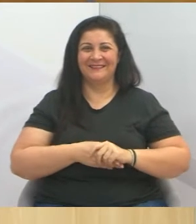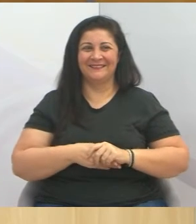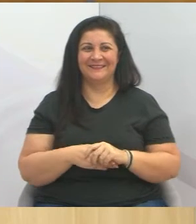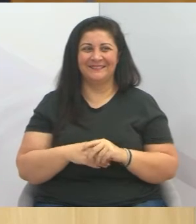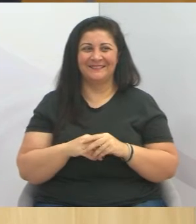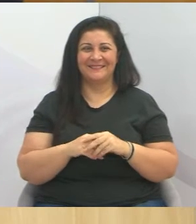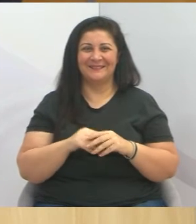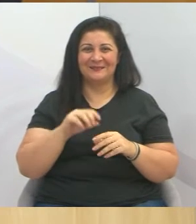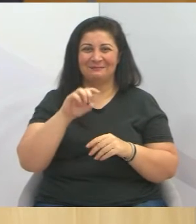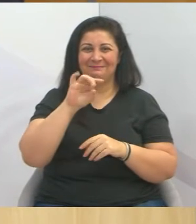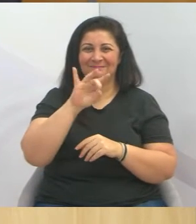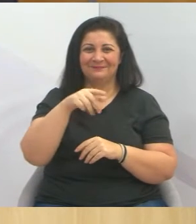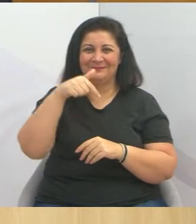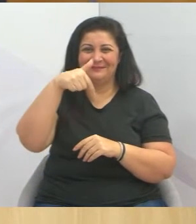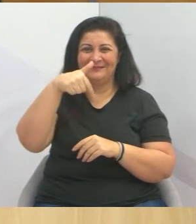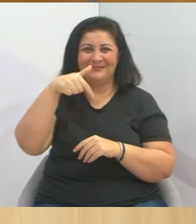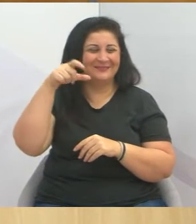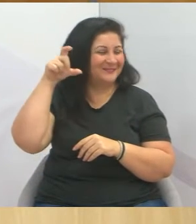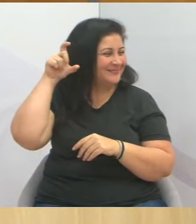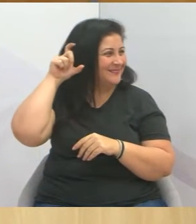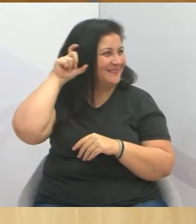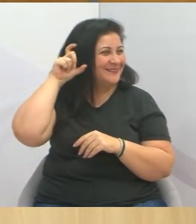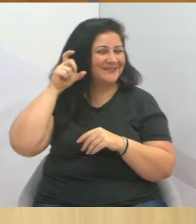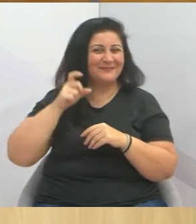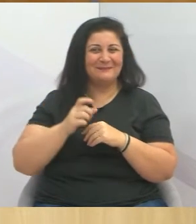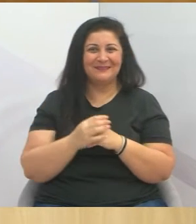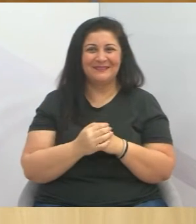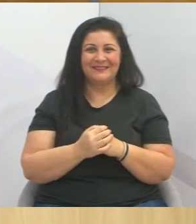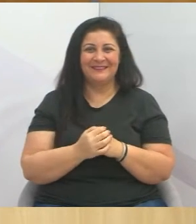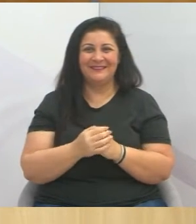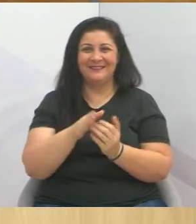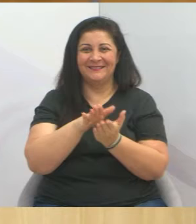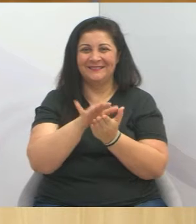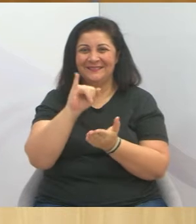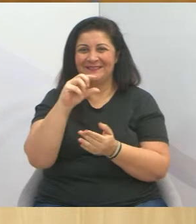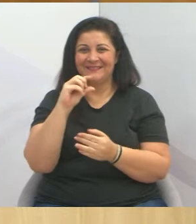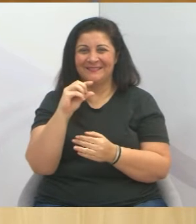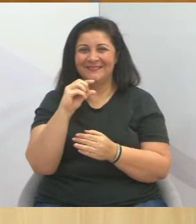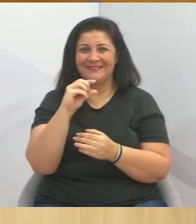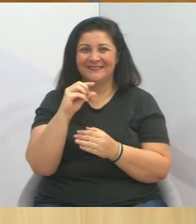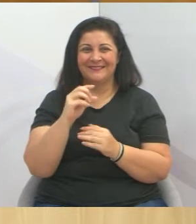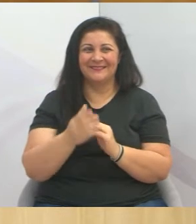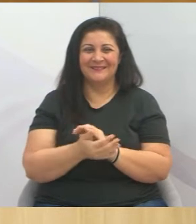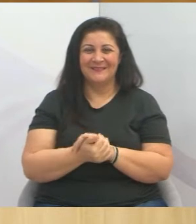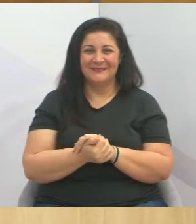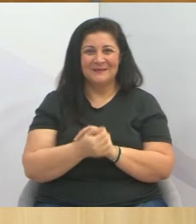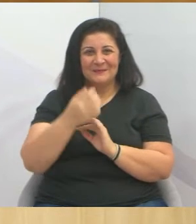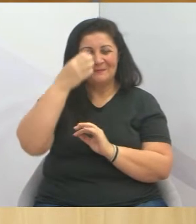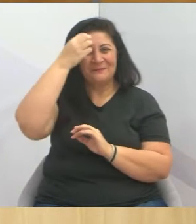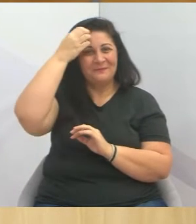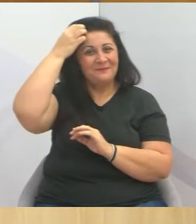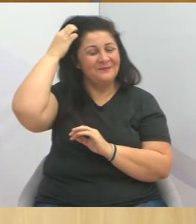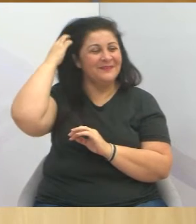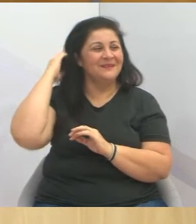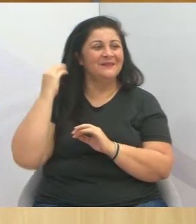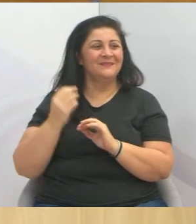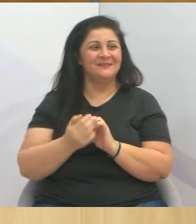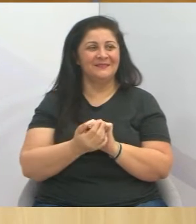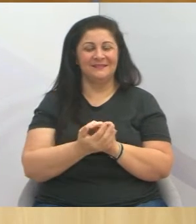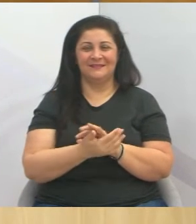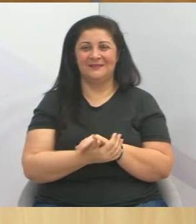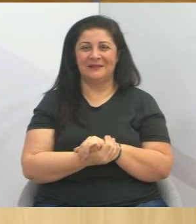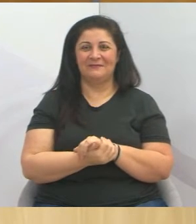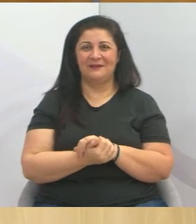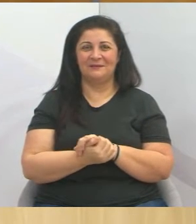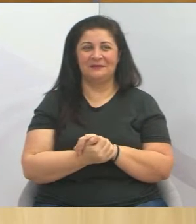nascendo e só sete aparelho Audi e para nossa cidade de Jacareí é muito pouco a gente tá pedindo esse aumento e